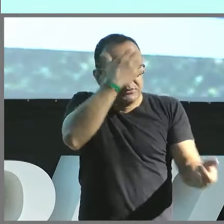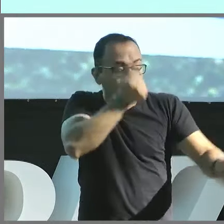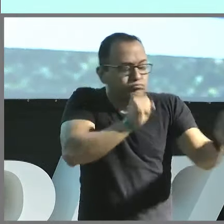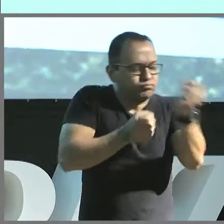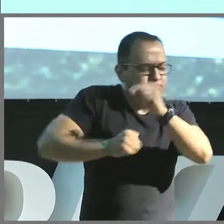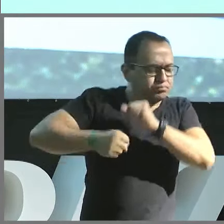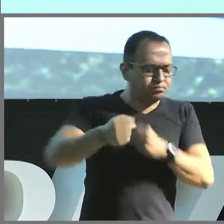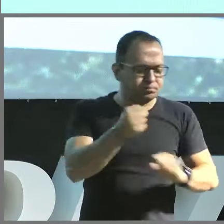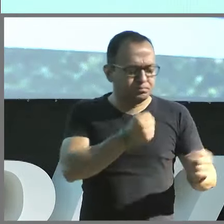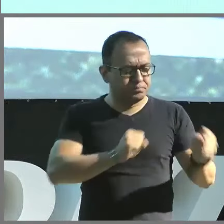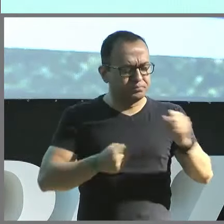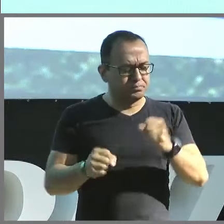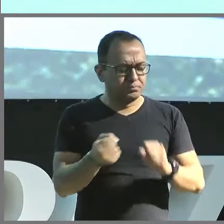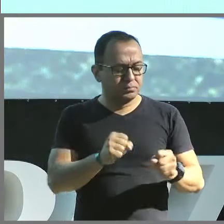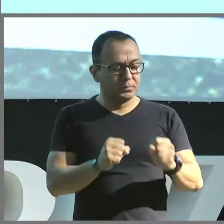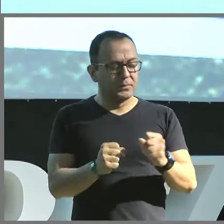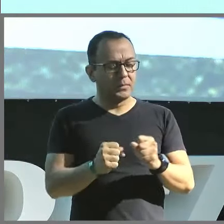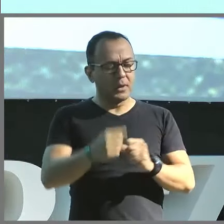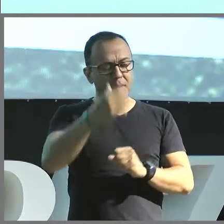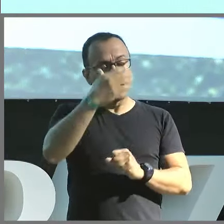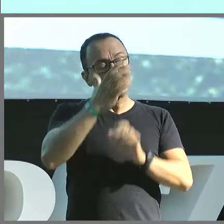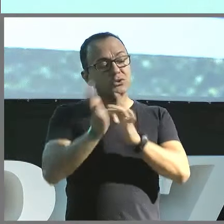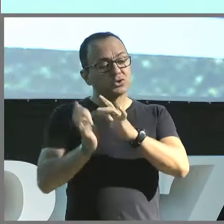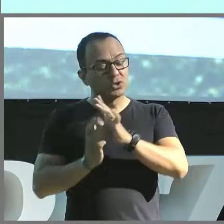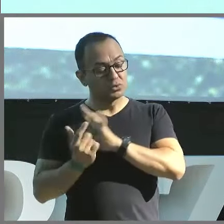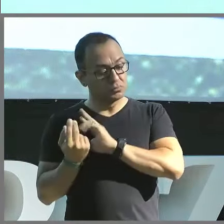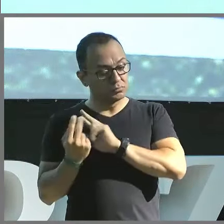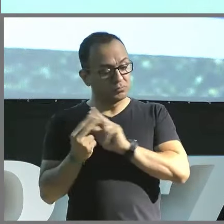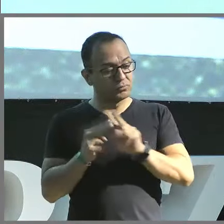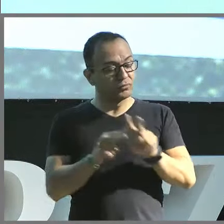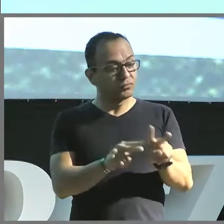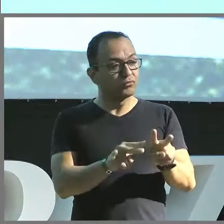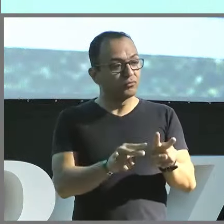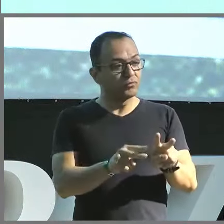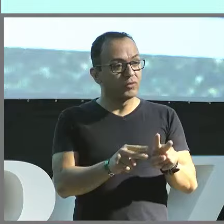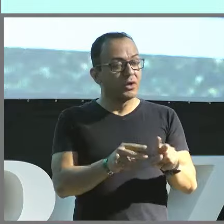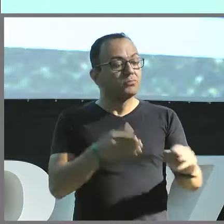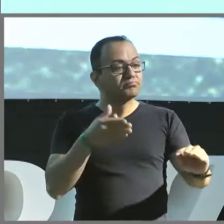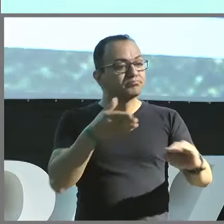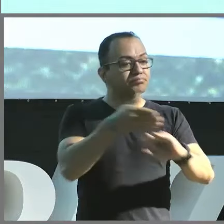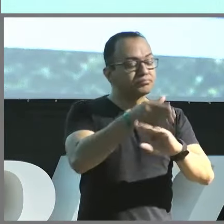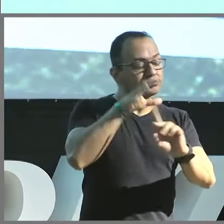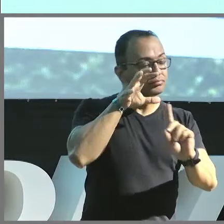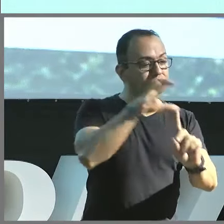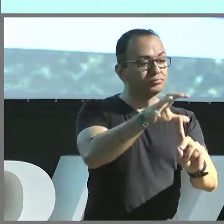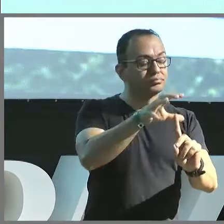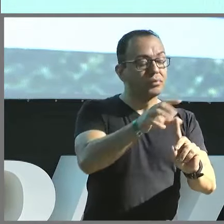convulsiforme, numa interferência espiritual, mostrando que nós espíritas,